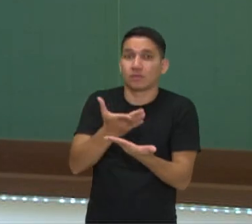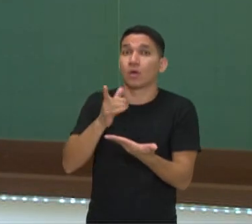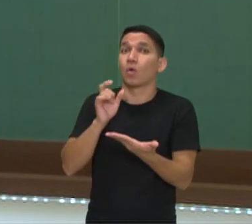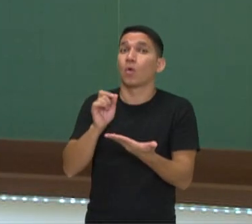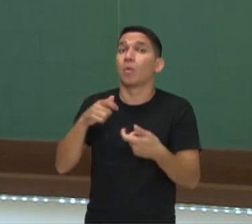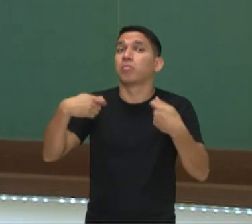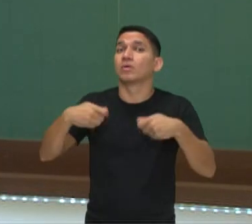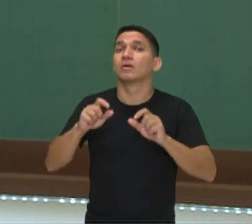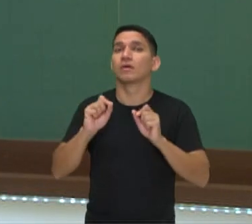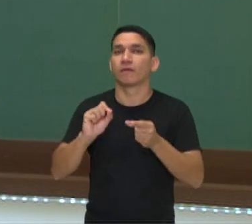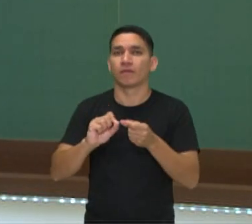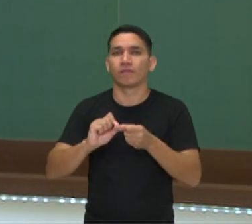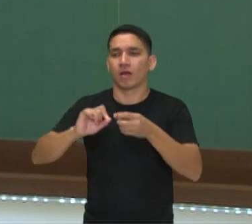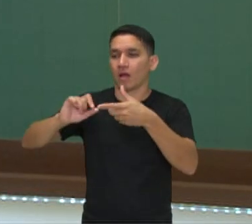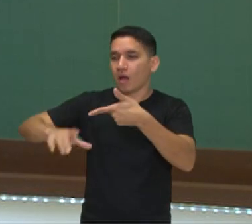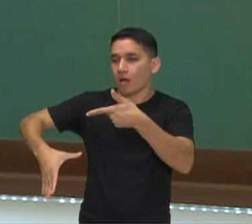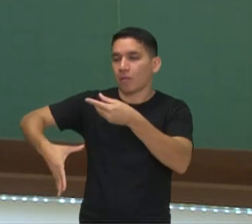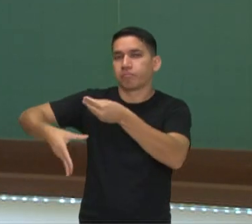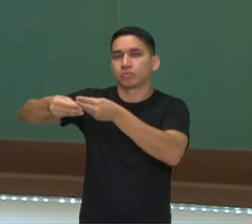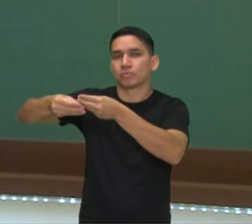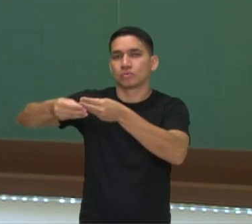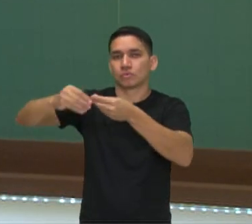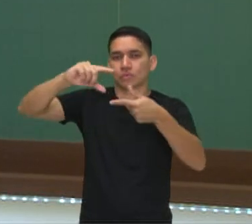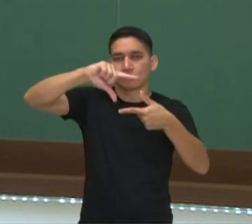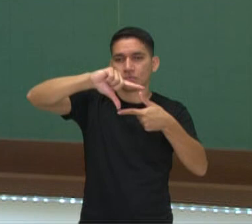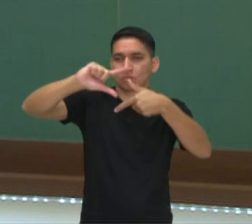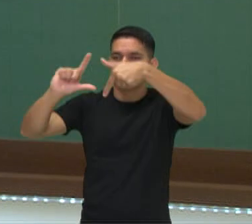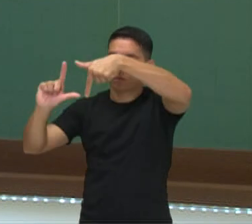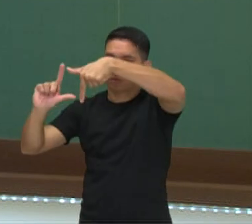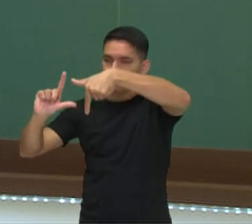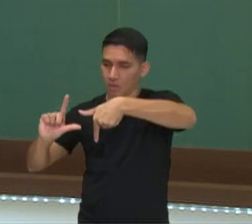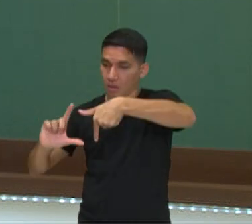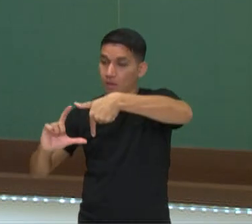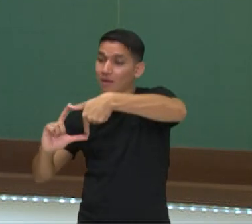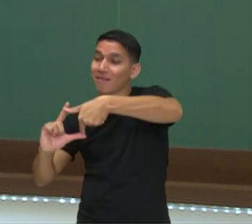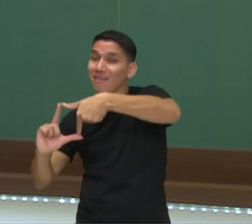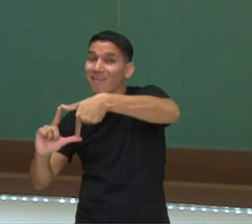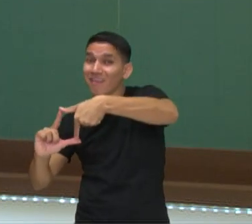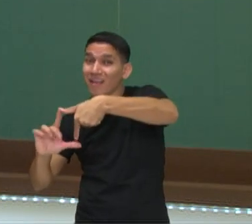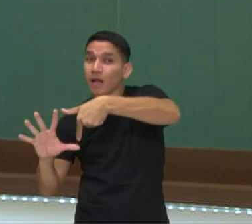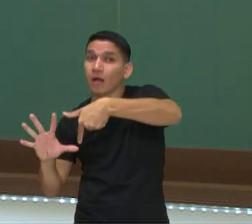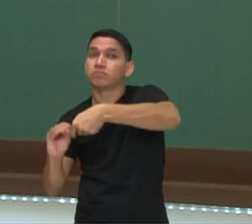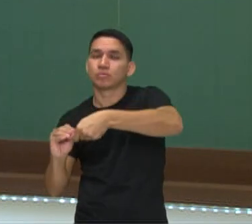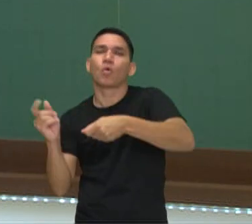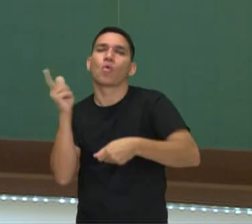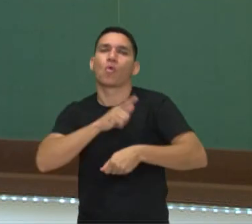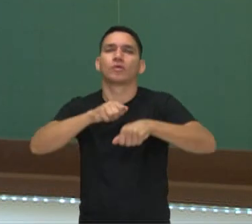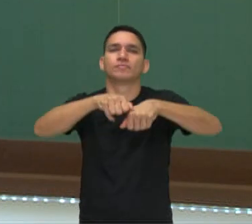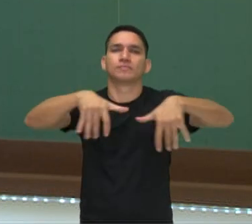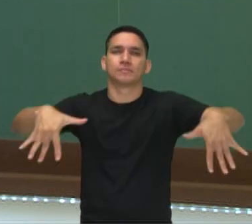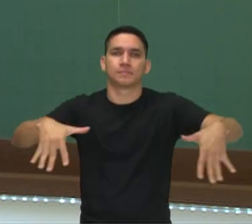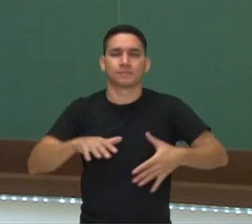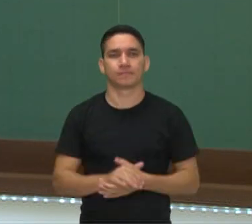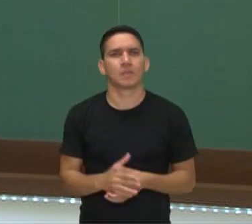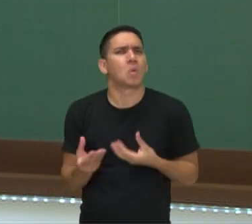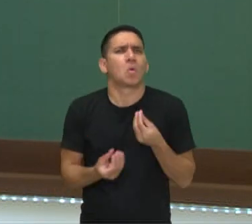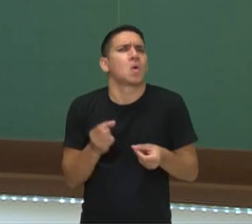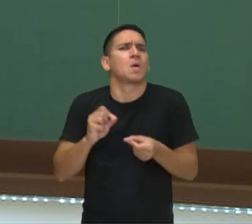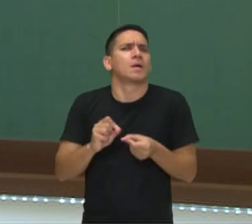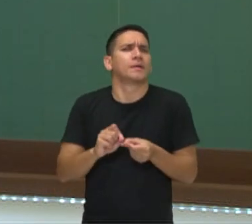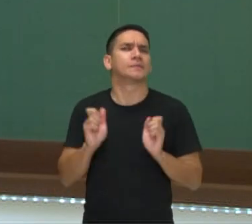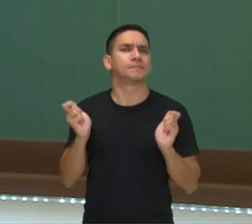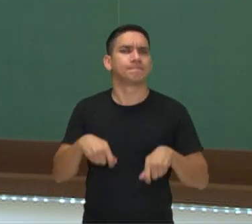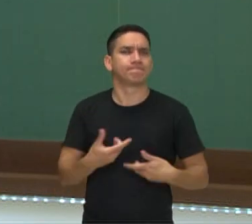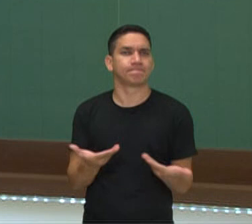precisa? Completar este quadrado para poder fatorar essa expressão, tá bom? Então, como é que vai ficar?